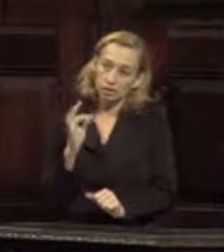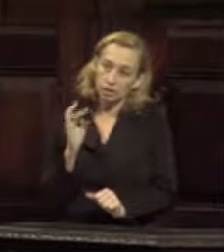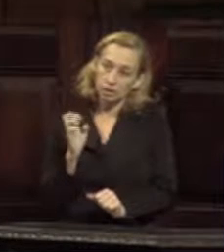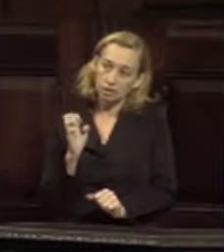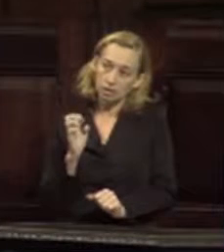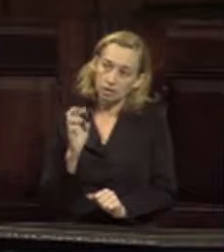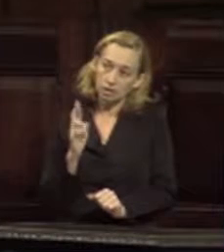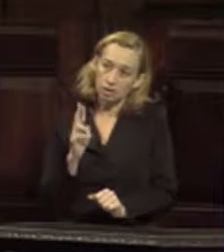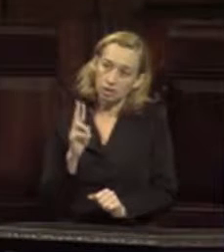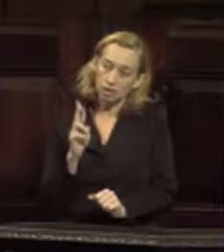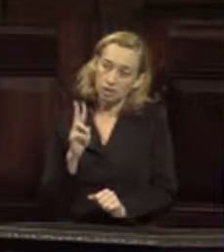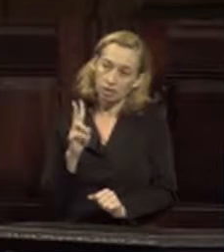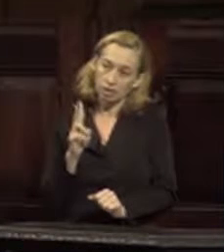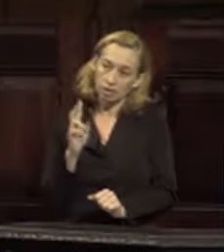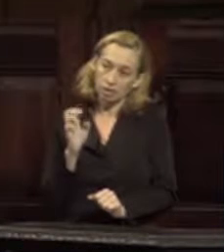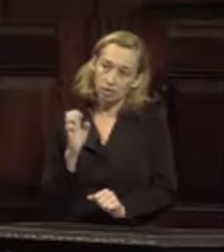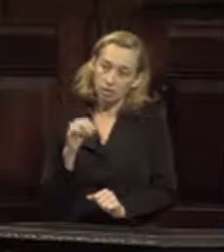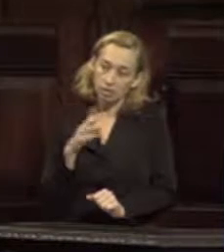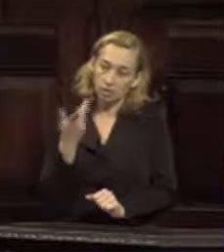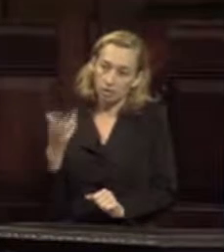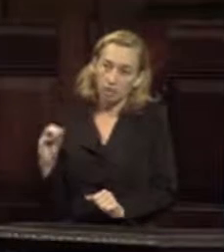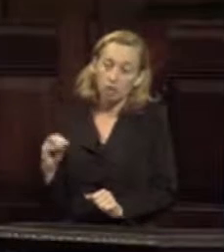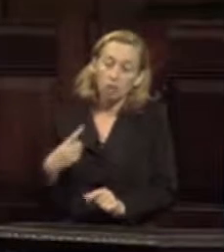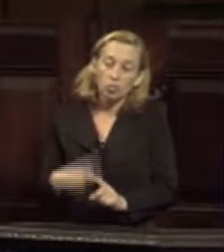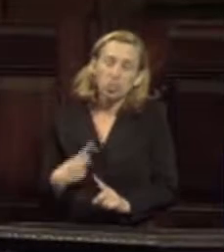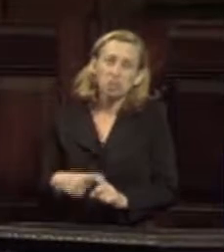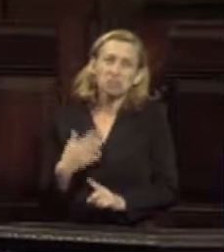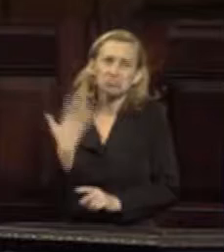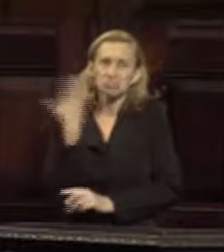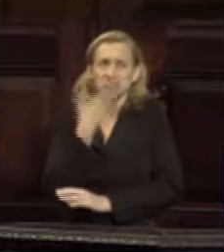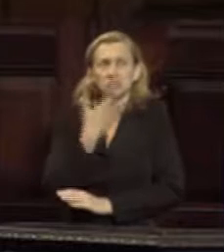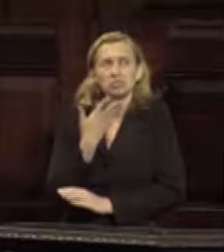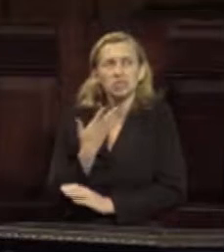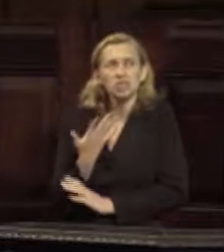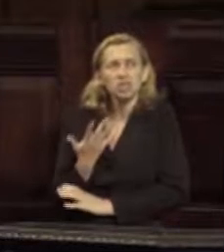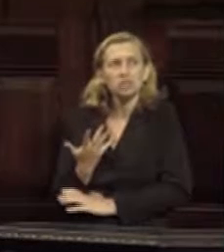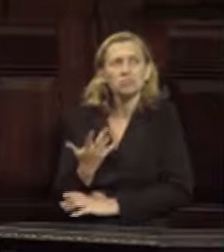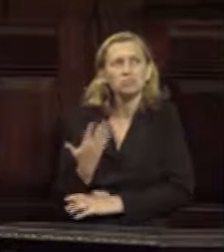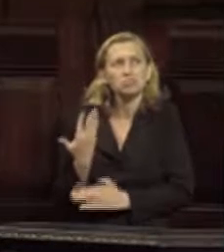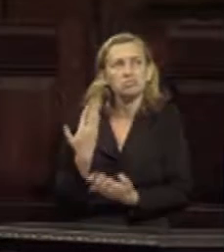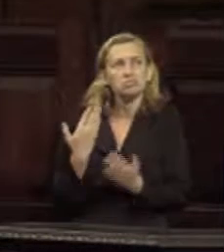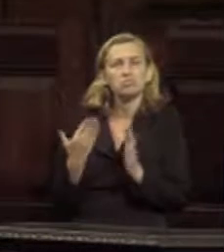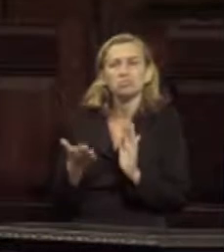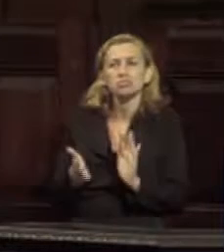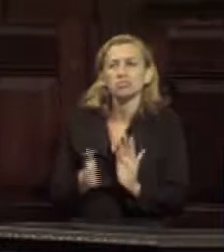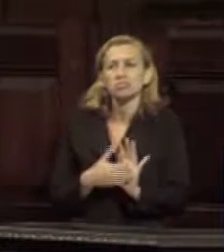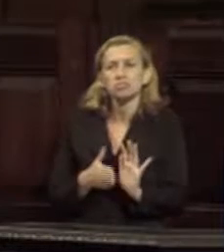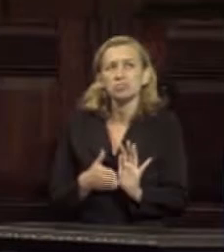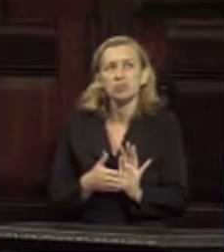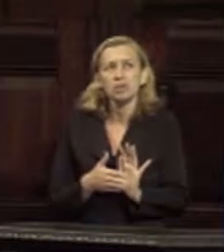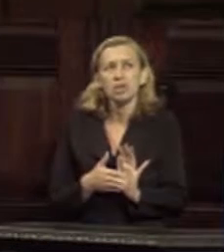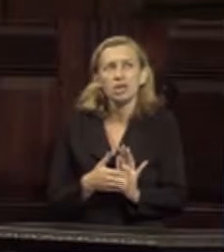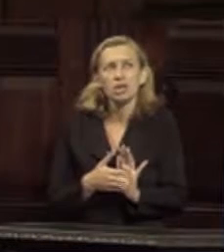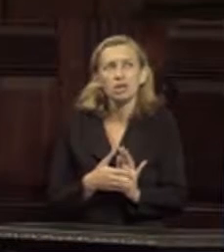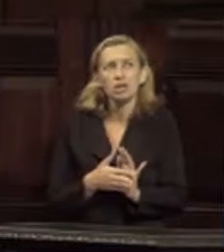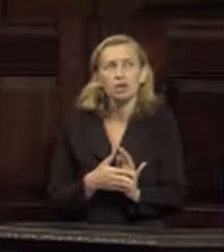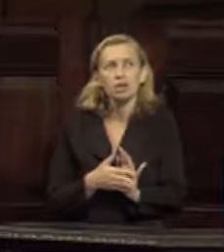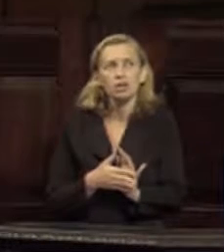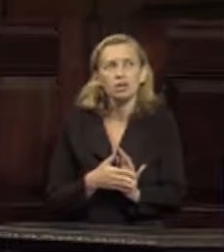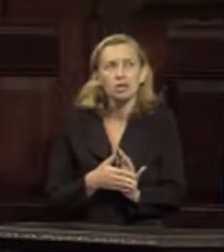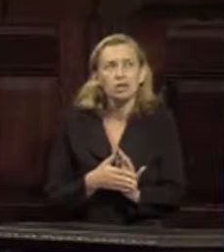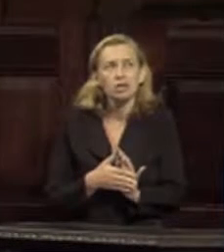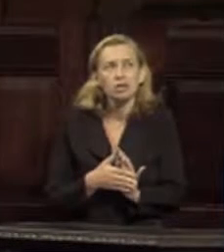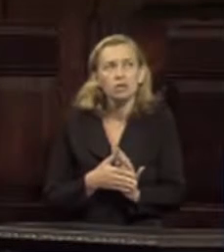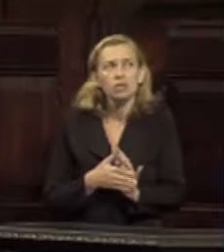Porque não vi o propósito do governo Temer e nem do